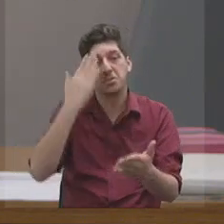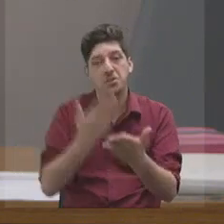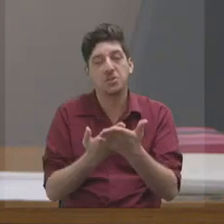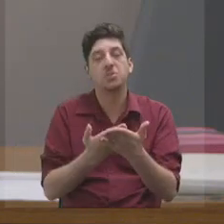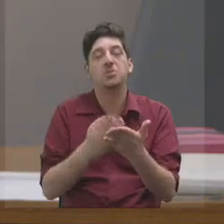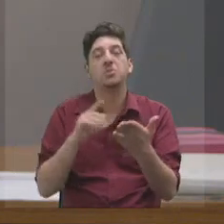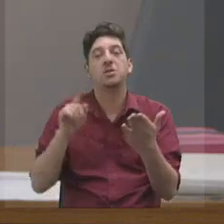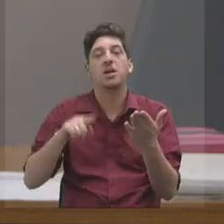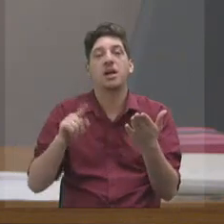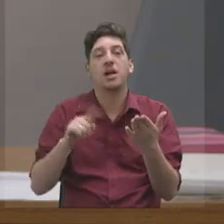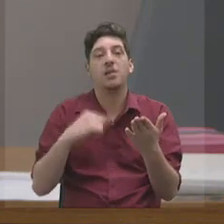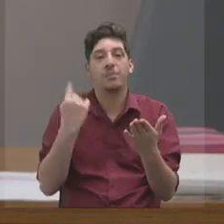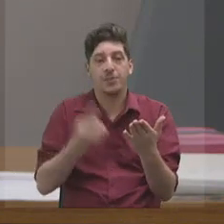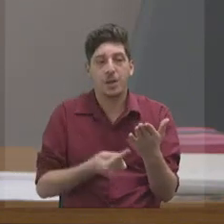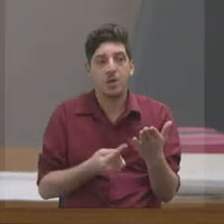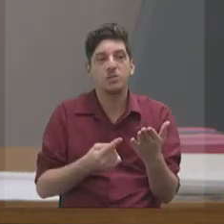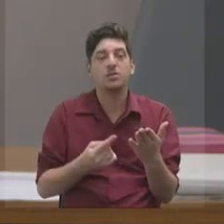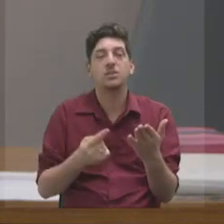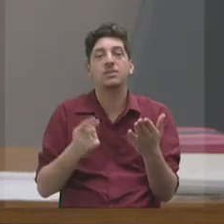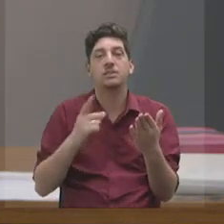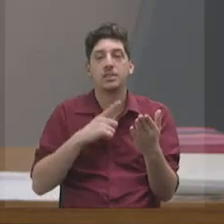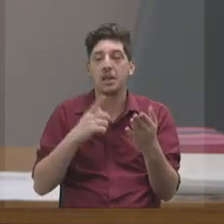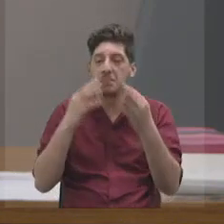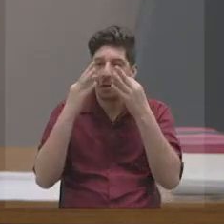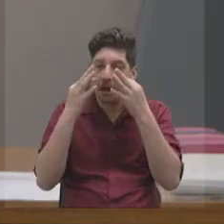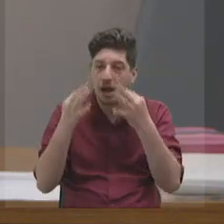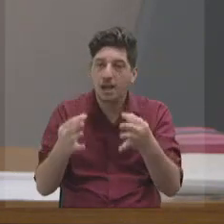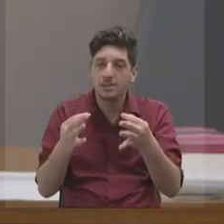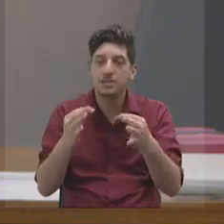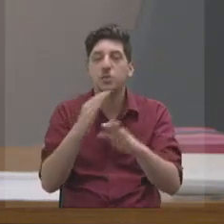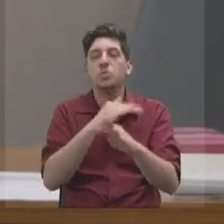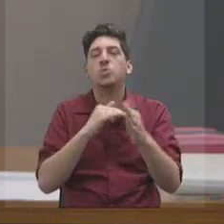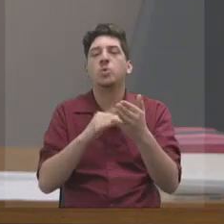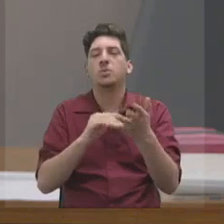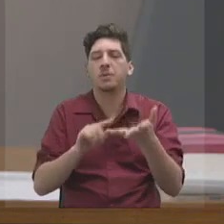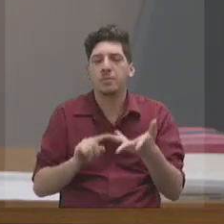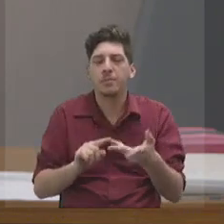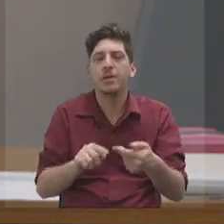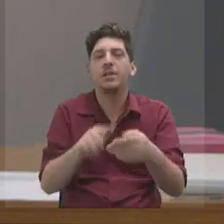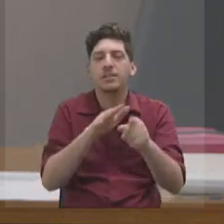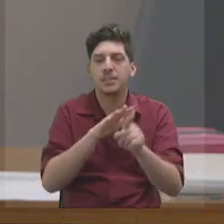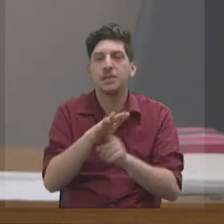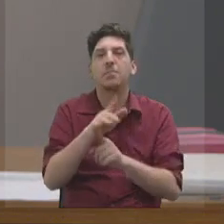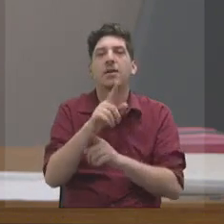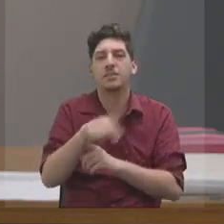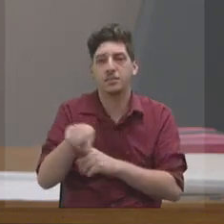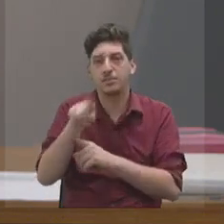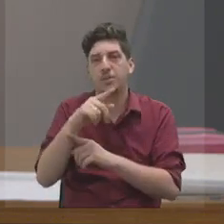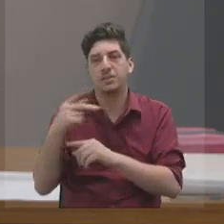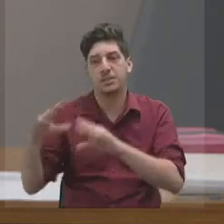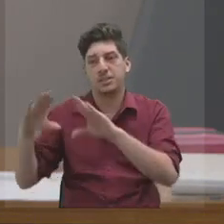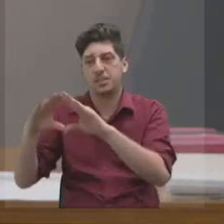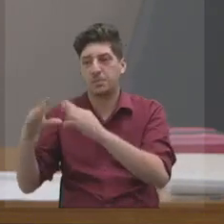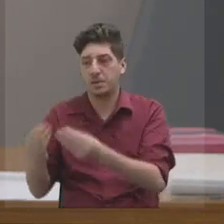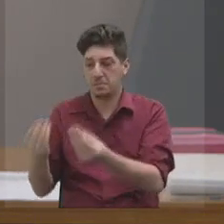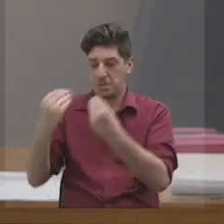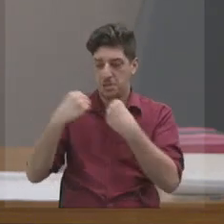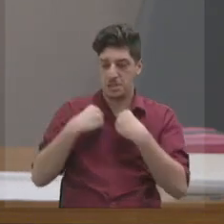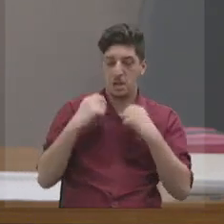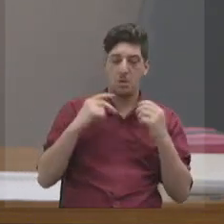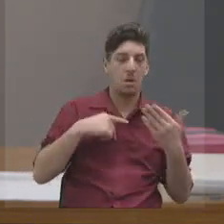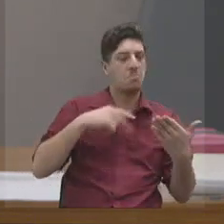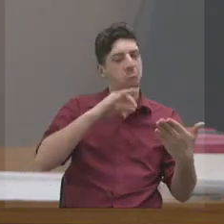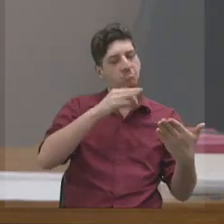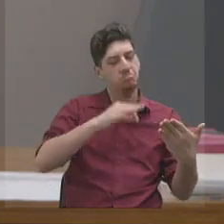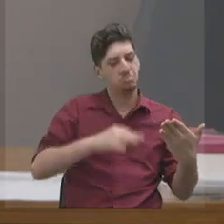recebe né com muita atenção todas as demandas trazidas por vocês aqui pelo nosso Parlamento então com satisfação também